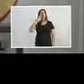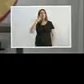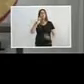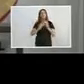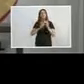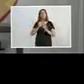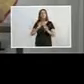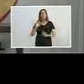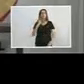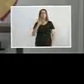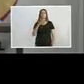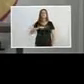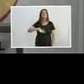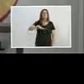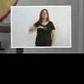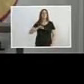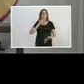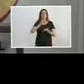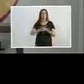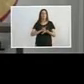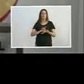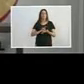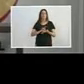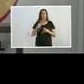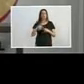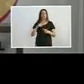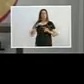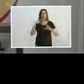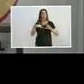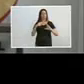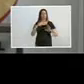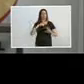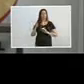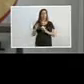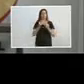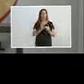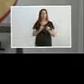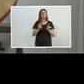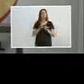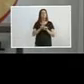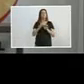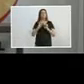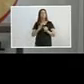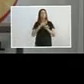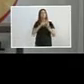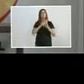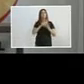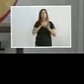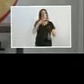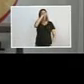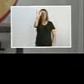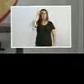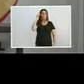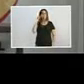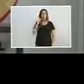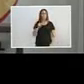país e do fortalecimento do poder legislativo, senhores vereadores. No decorrer dessa sessão, nós vamos